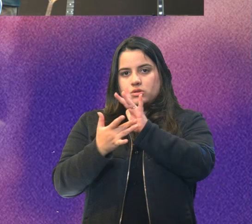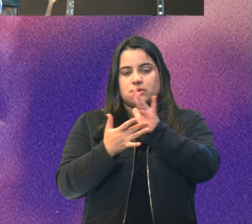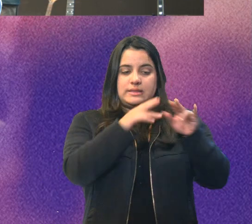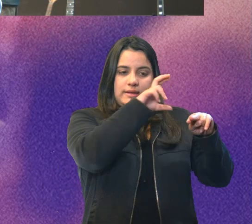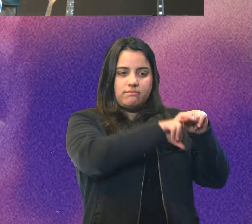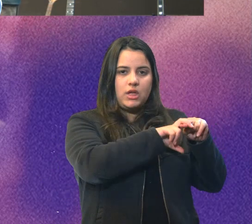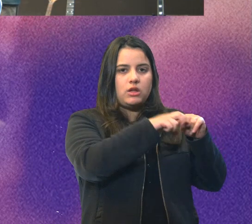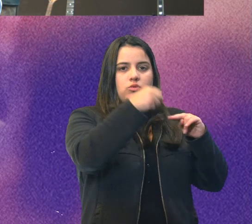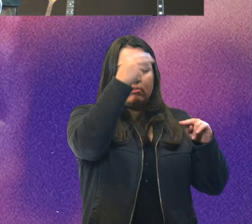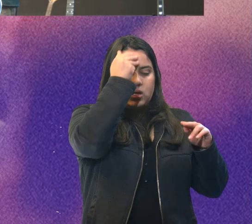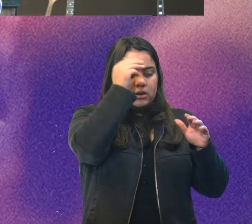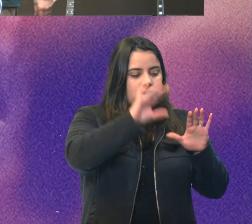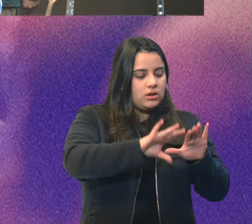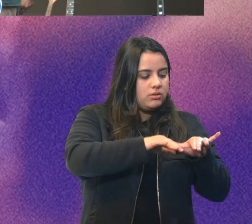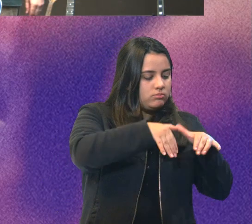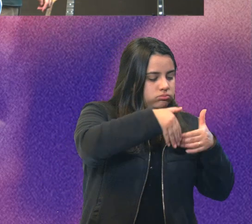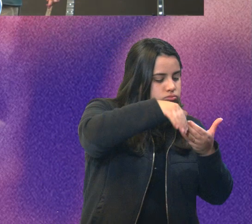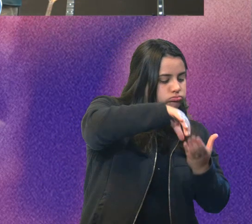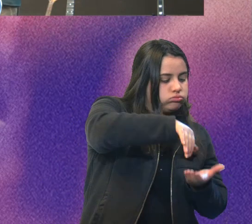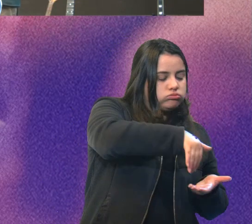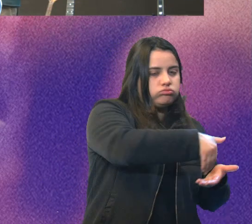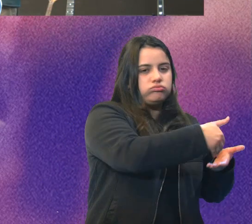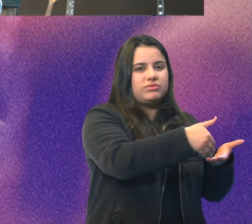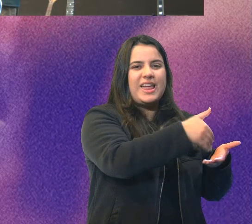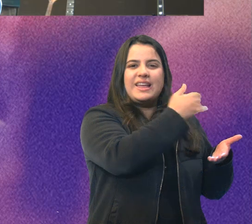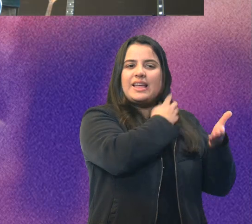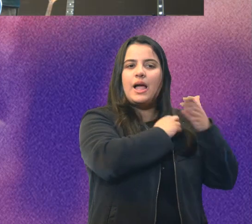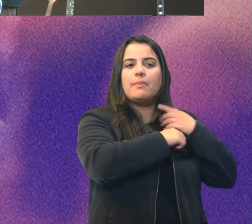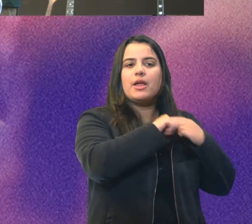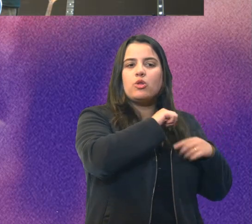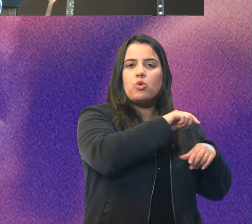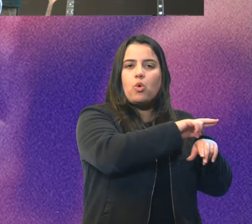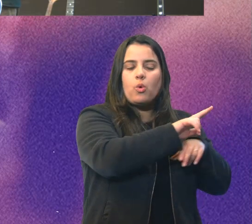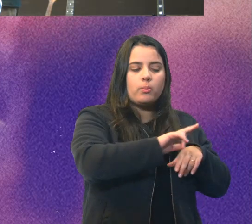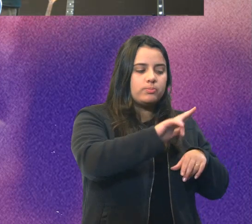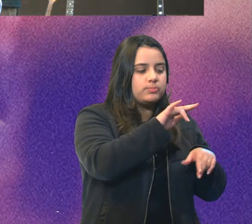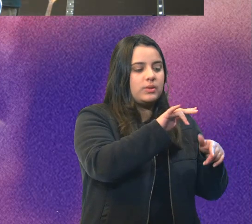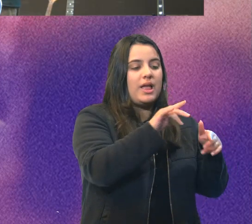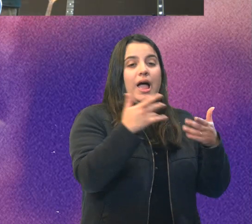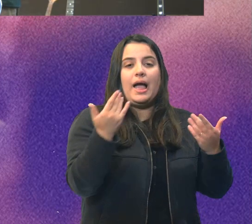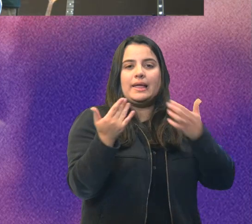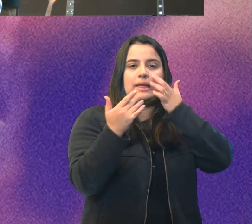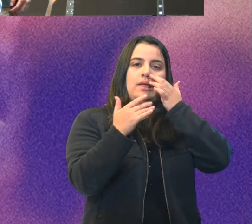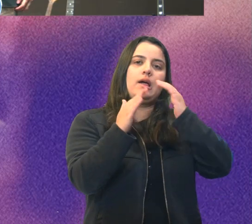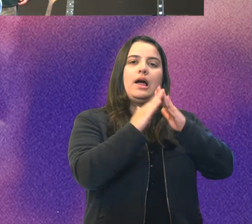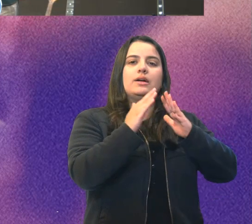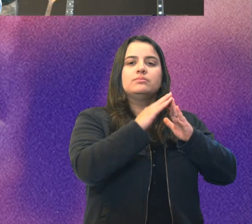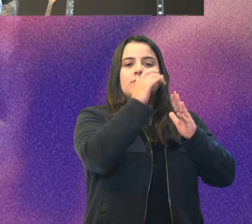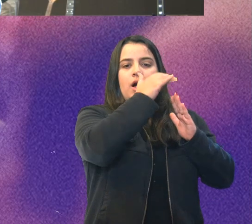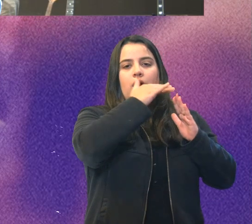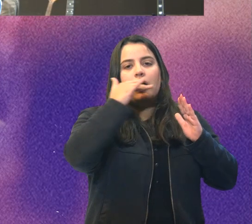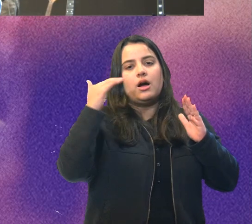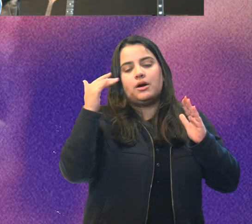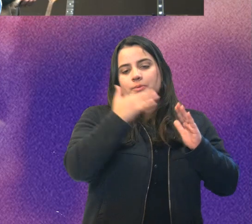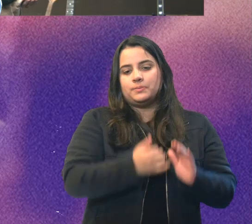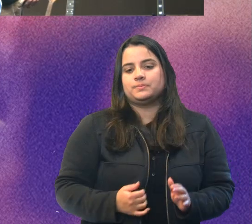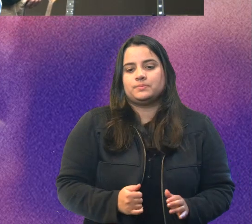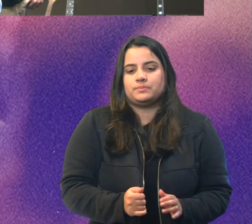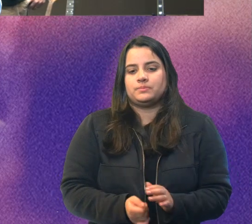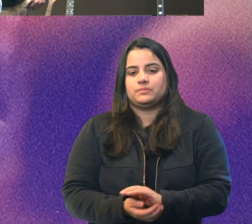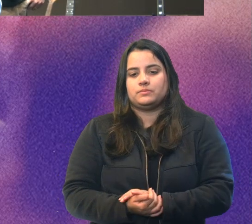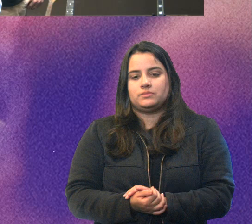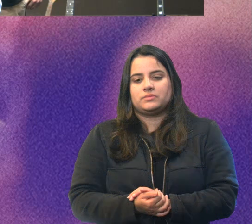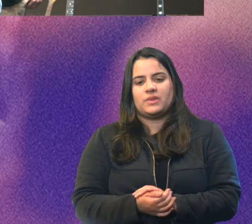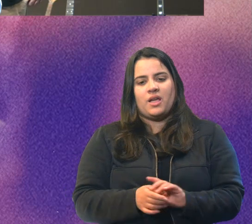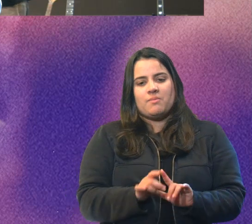e os enxugou com os cabelos. E toda a casa se encheu com a fragrância do perfume. Entretanto, um